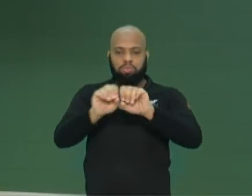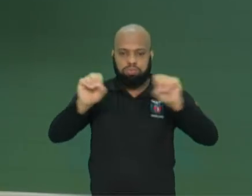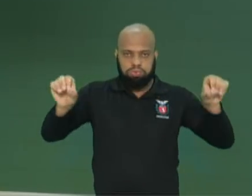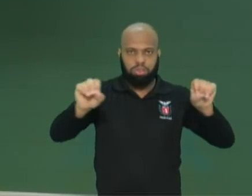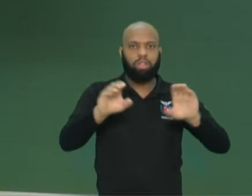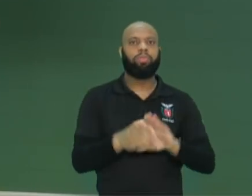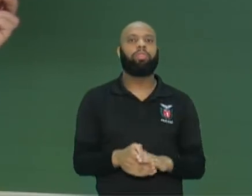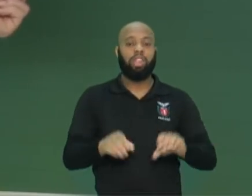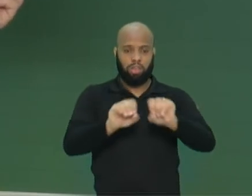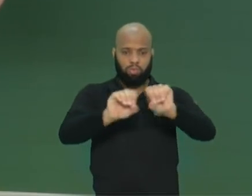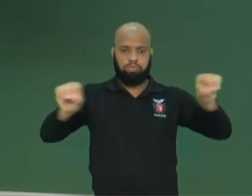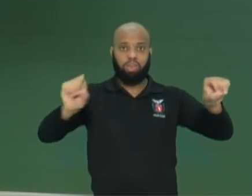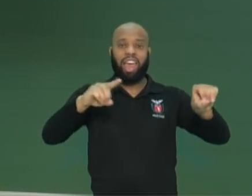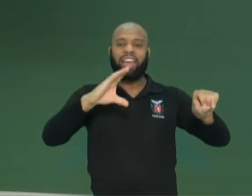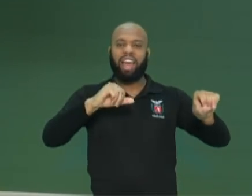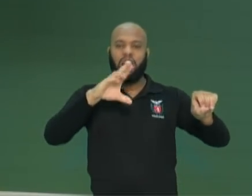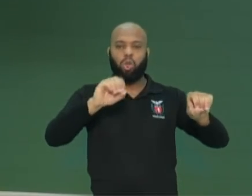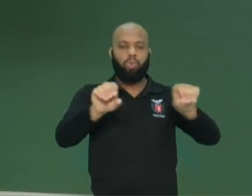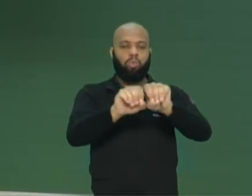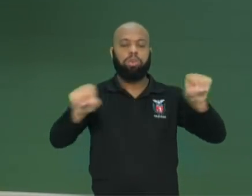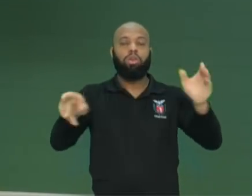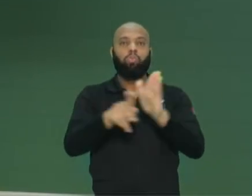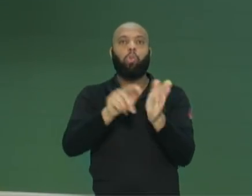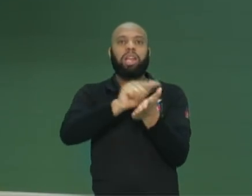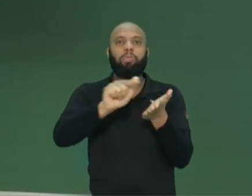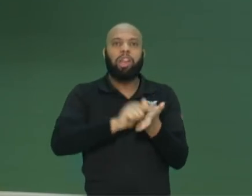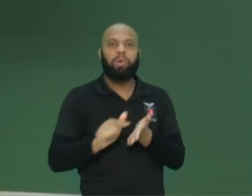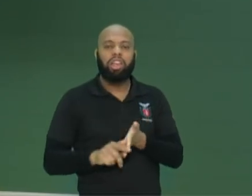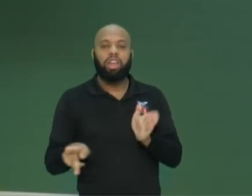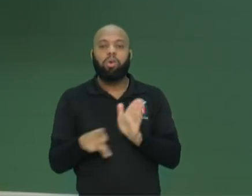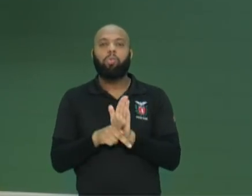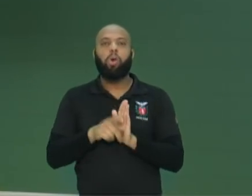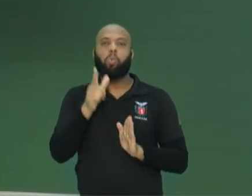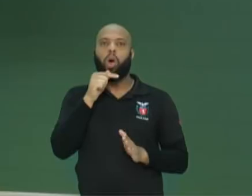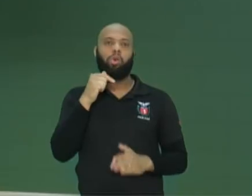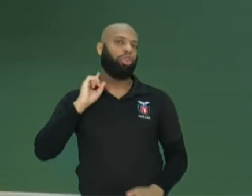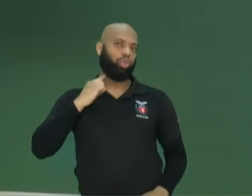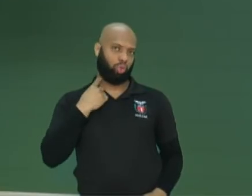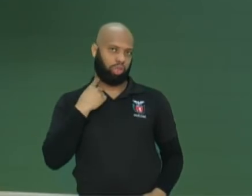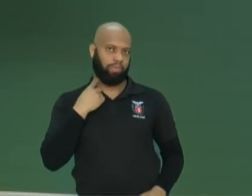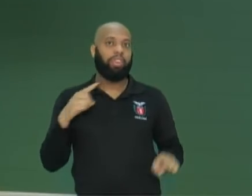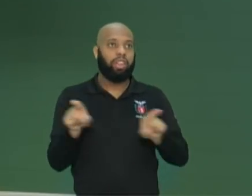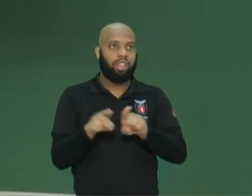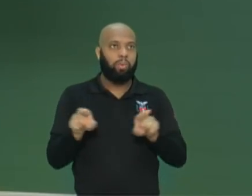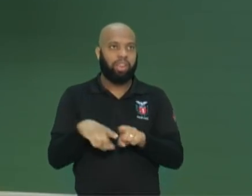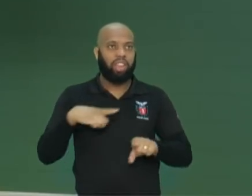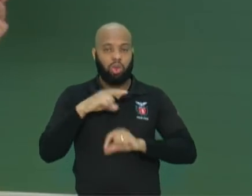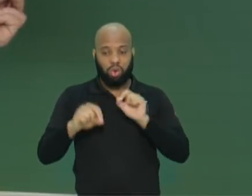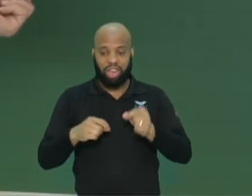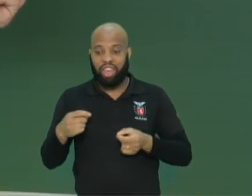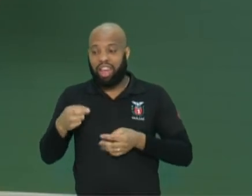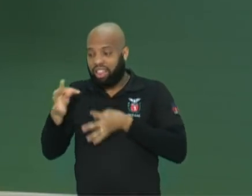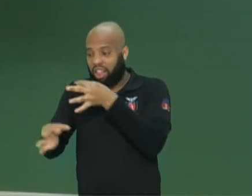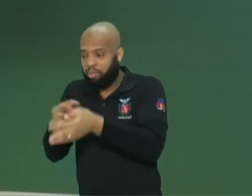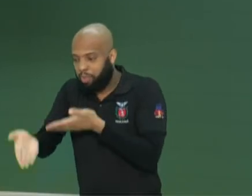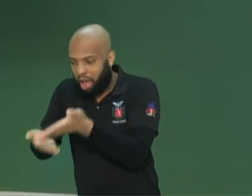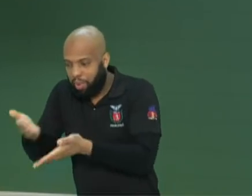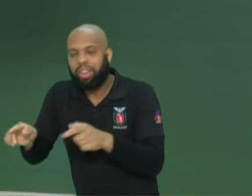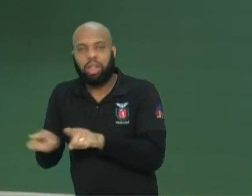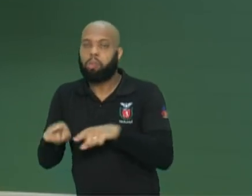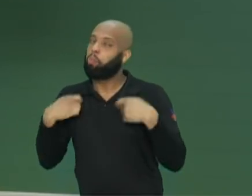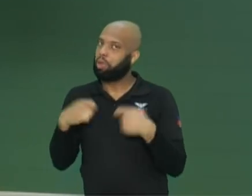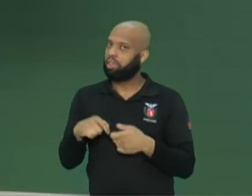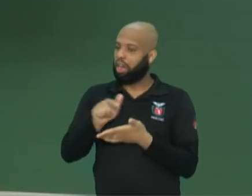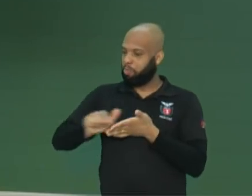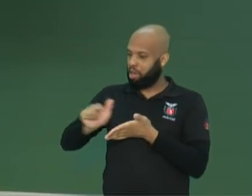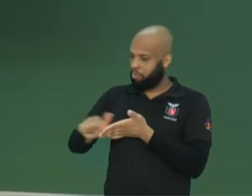29% tratam esse esgoto que é coletado. Não basta só ter a rede, mas é preciso o tratamento do